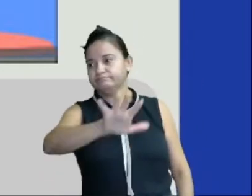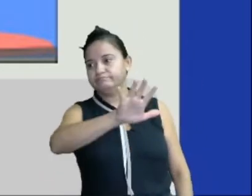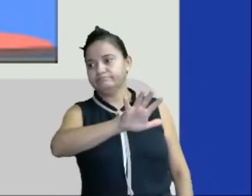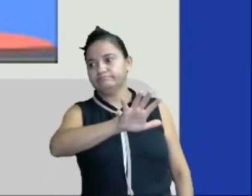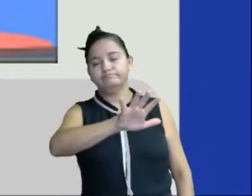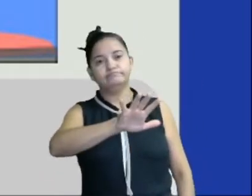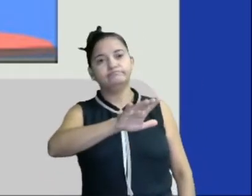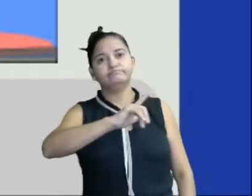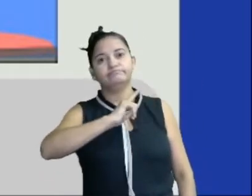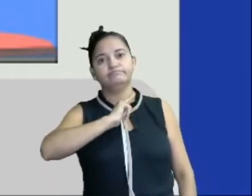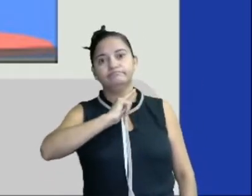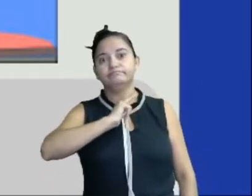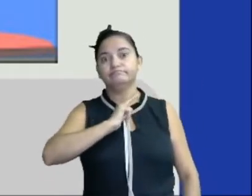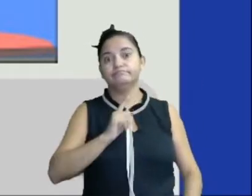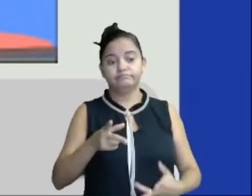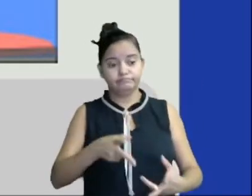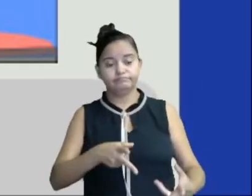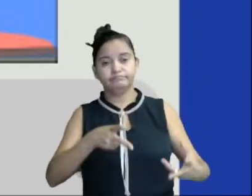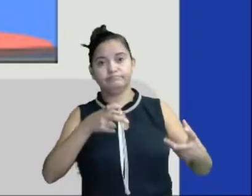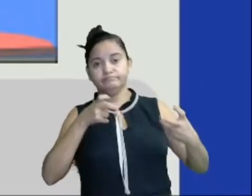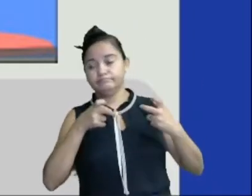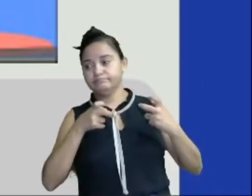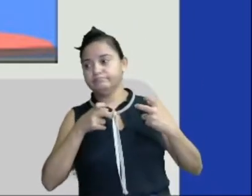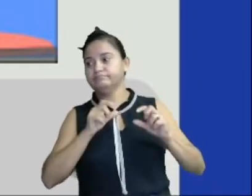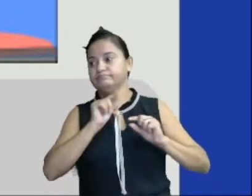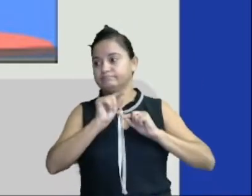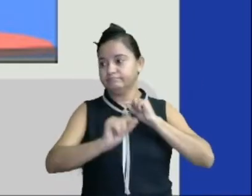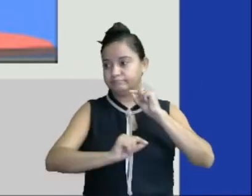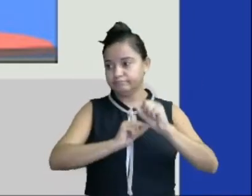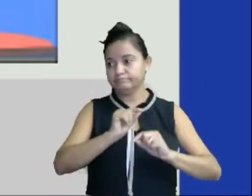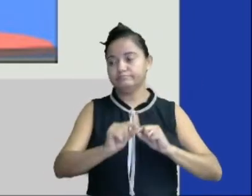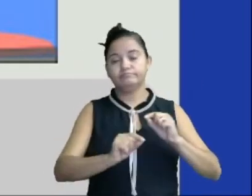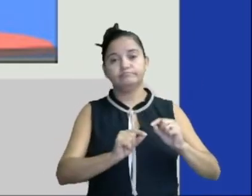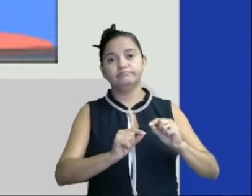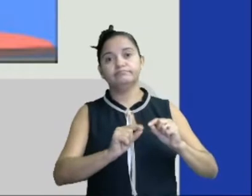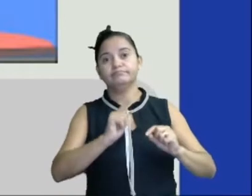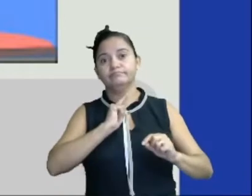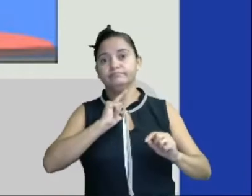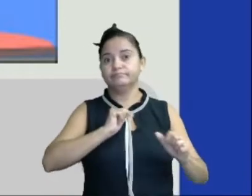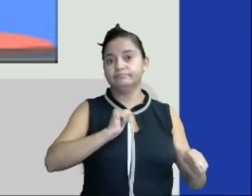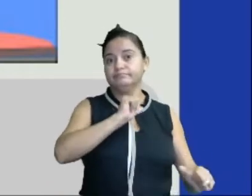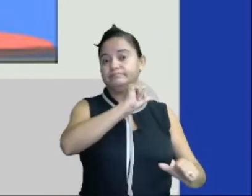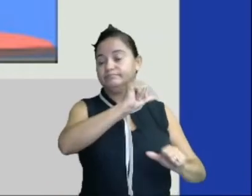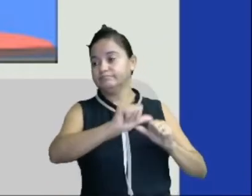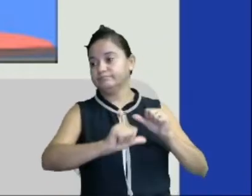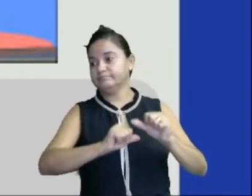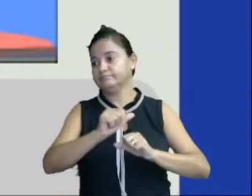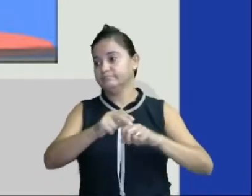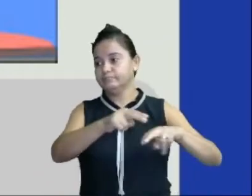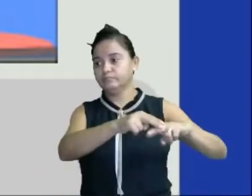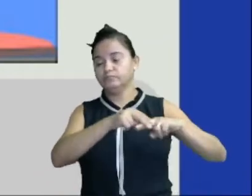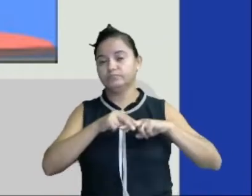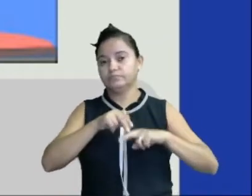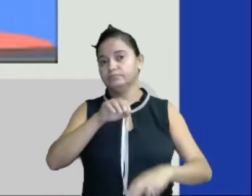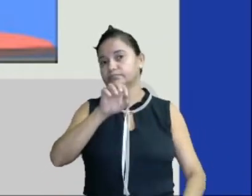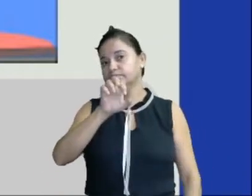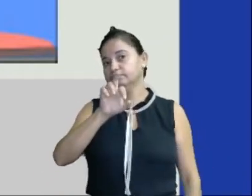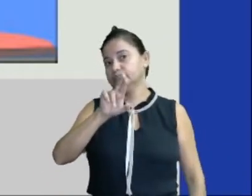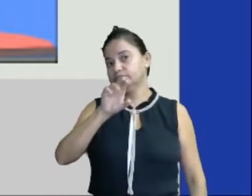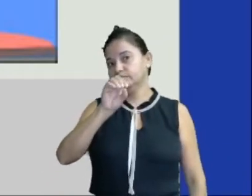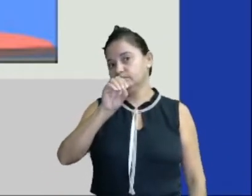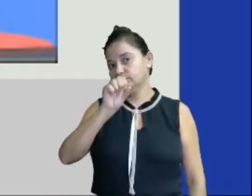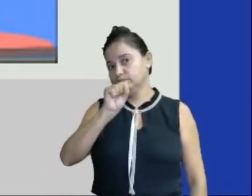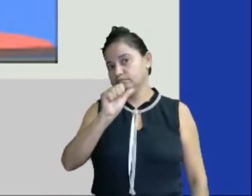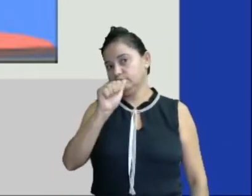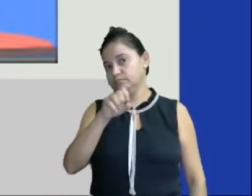vai ver que aqueles sedimentos, né, que sofreram a erosão, eles vão serem